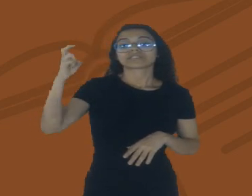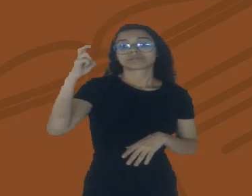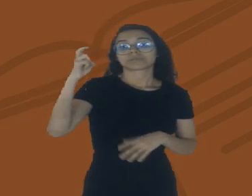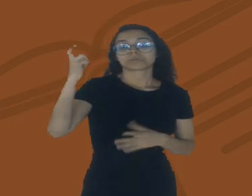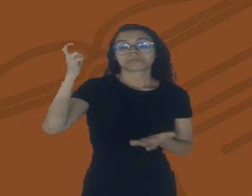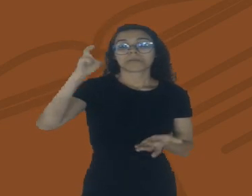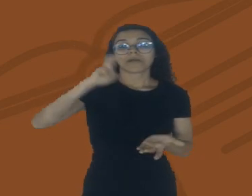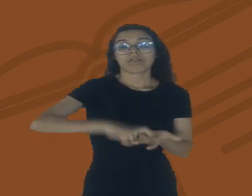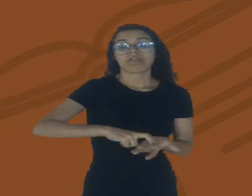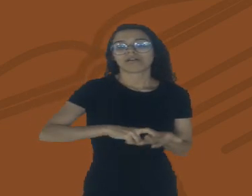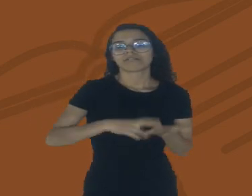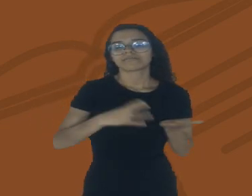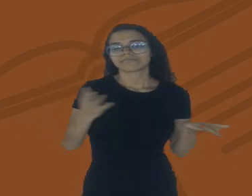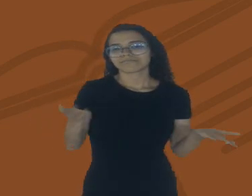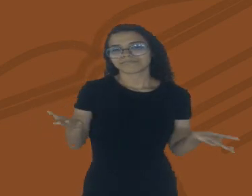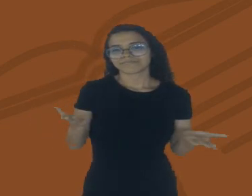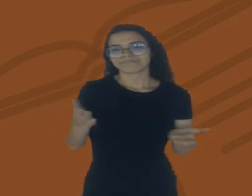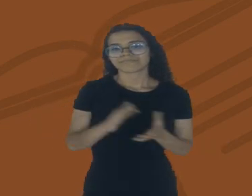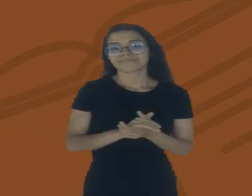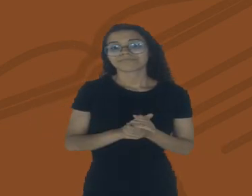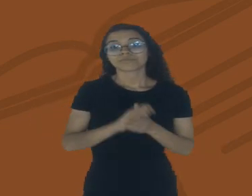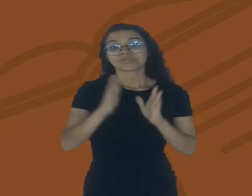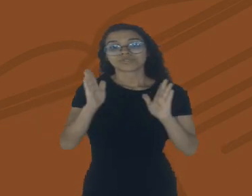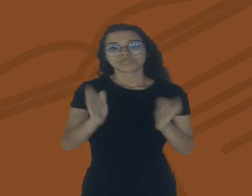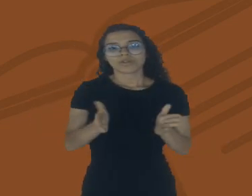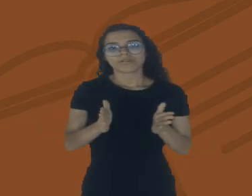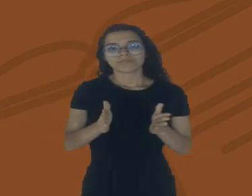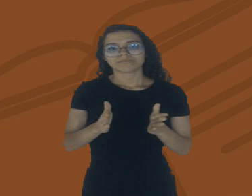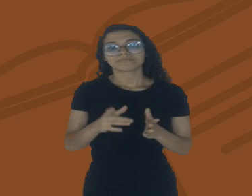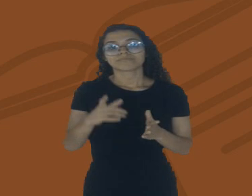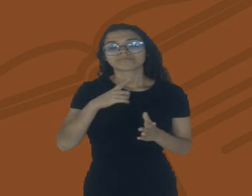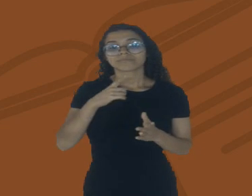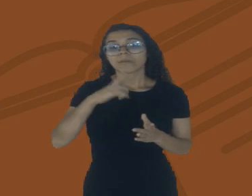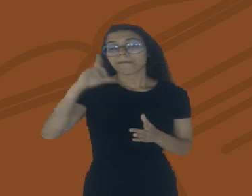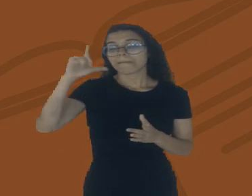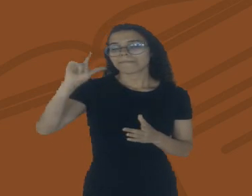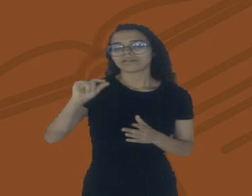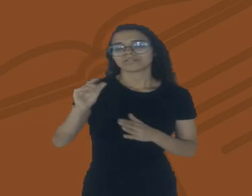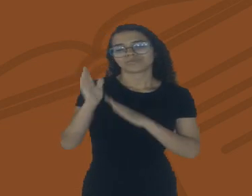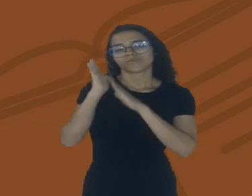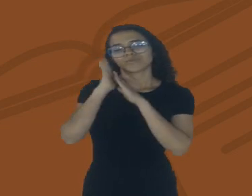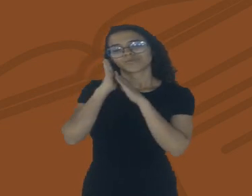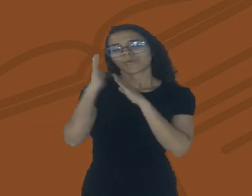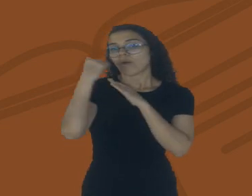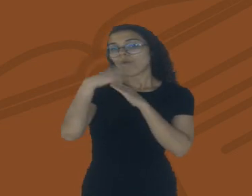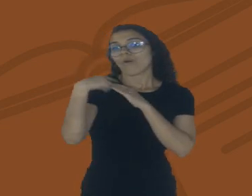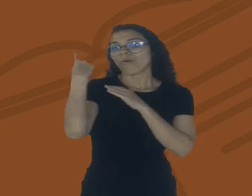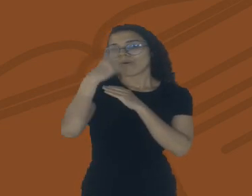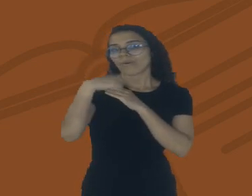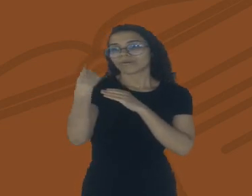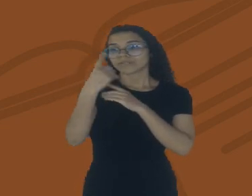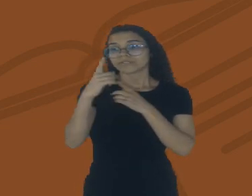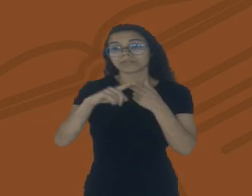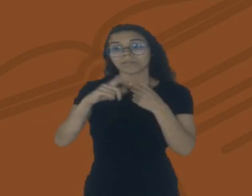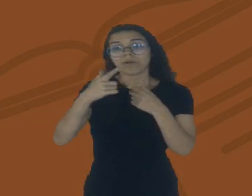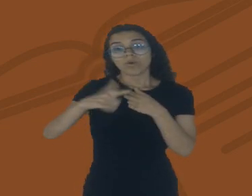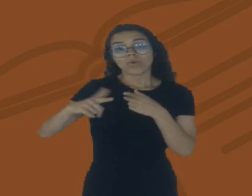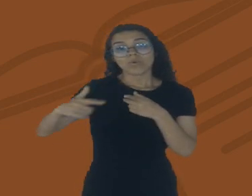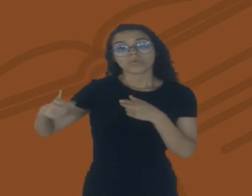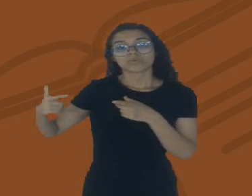novamente. Então já tem aí um ato de burlar o tempo de sono, não é verdade? Ou outras pessoas